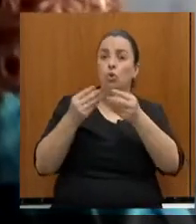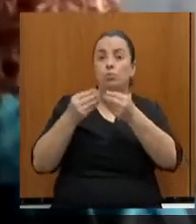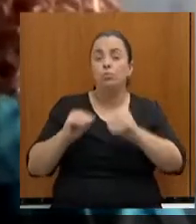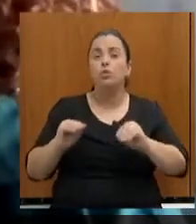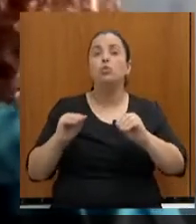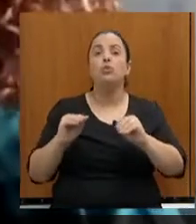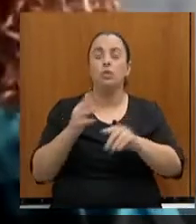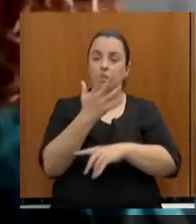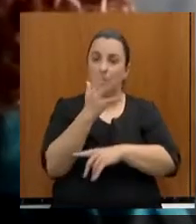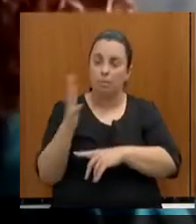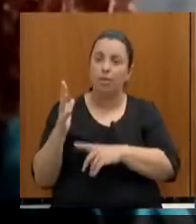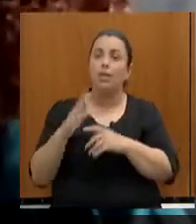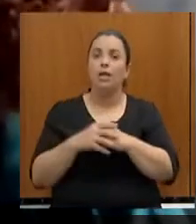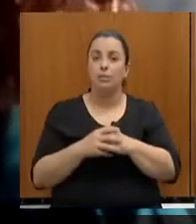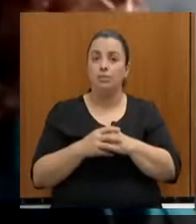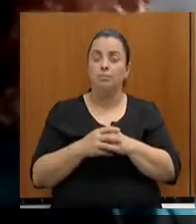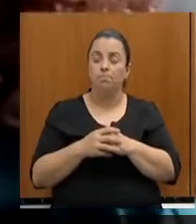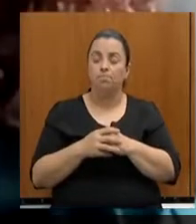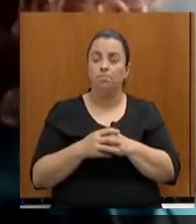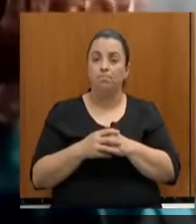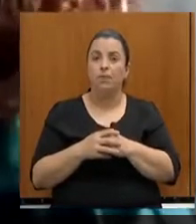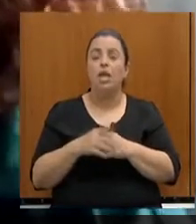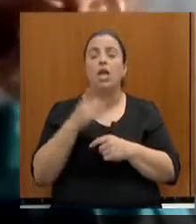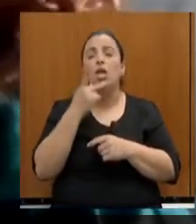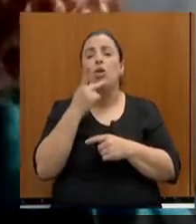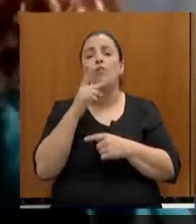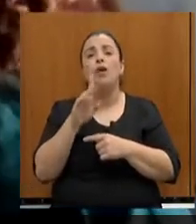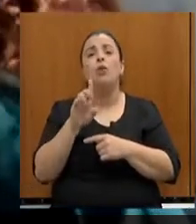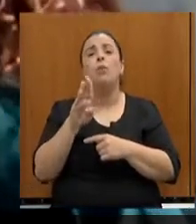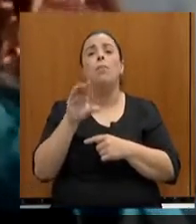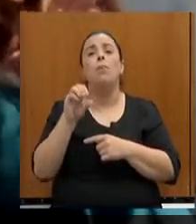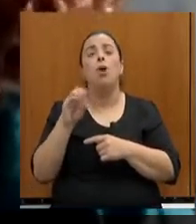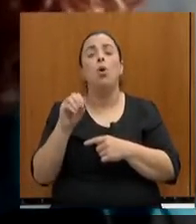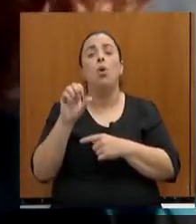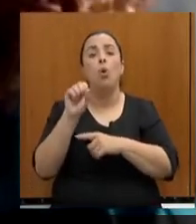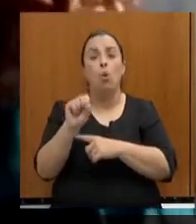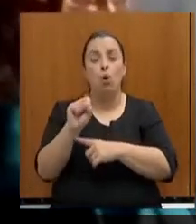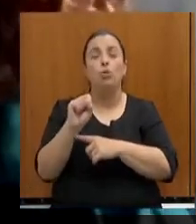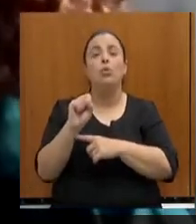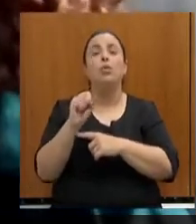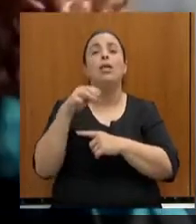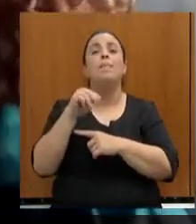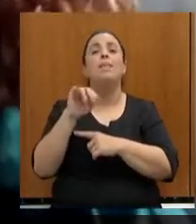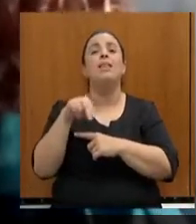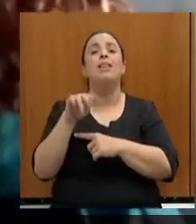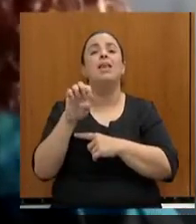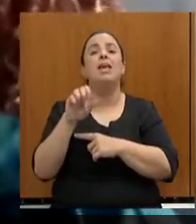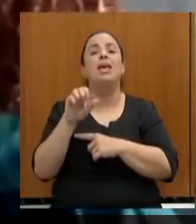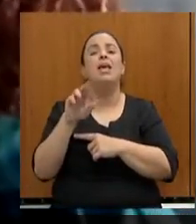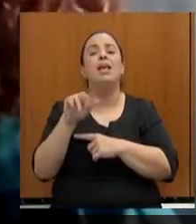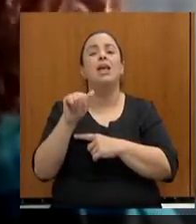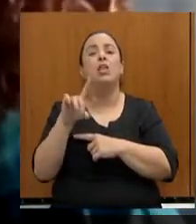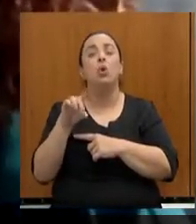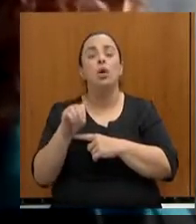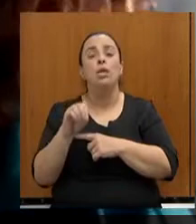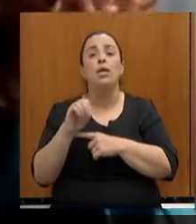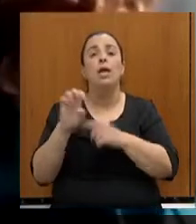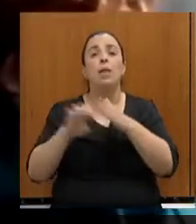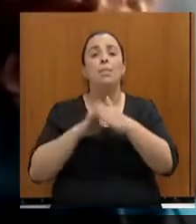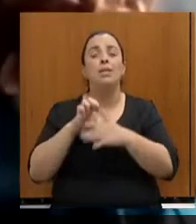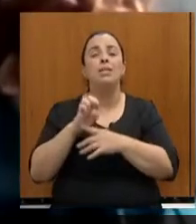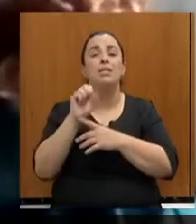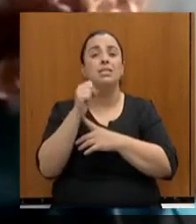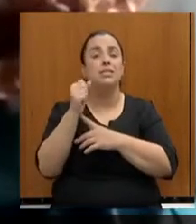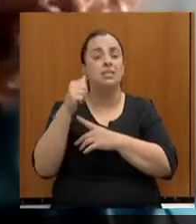da mineradora tão projeto bloco oito na mineradora ações inclusive o procurador-geral do Estado assinam termo de compromisso maçã